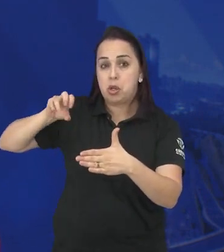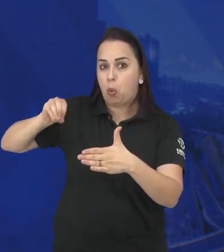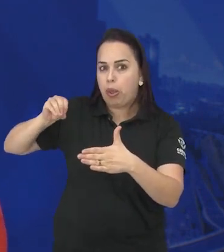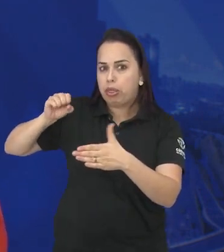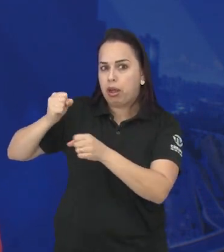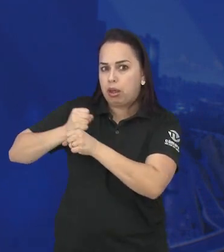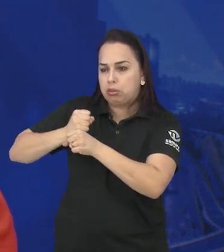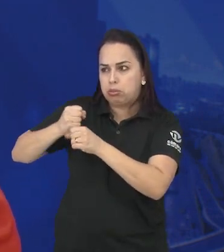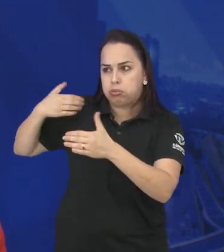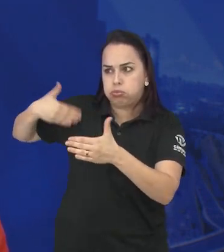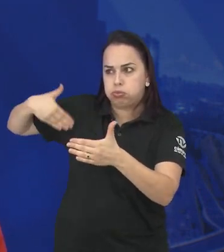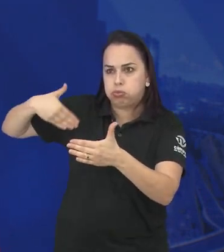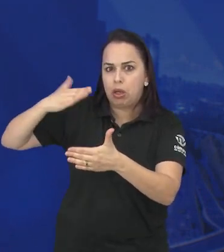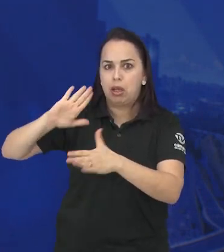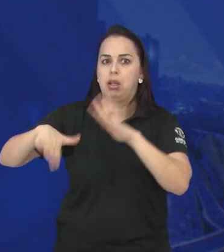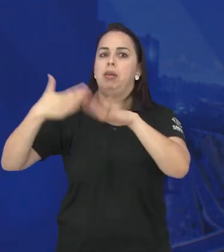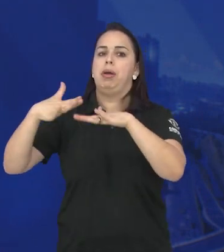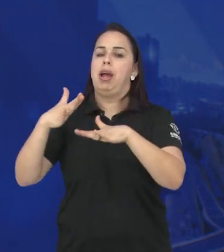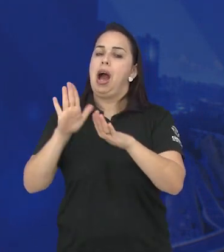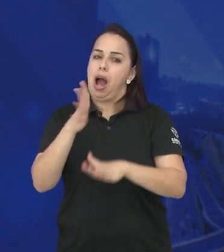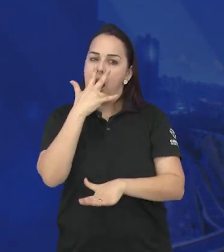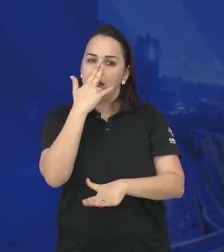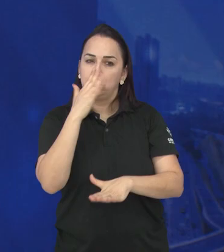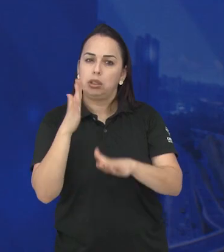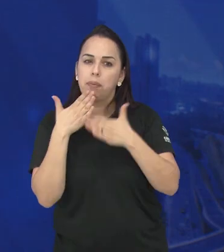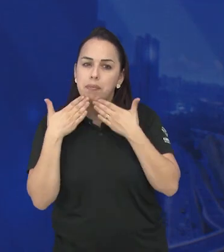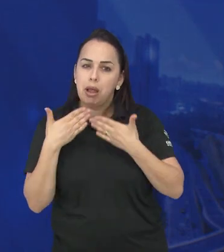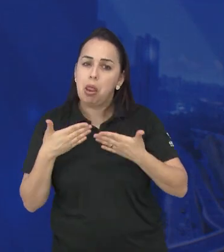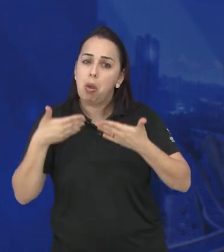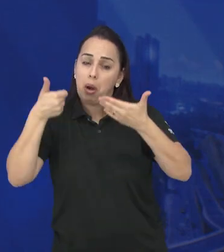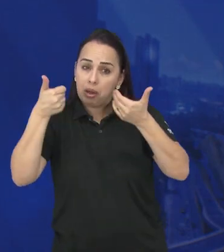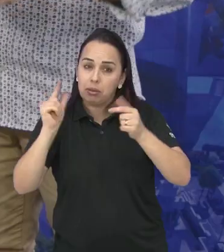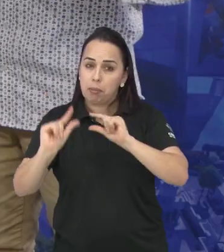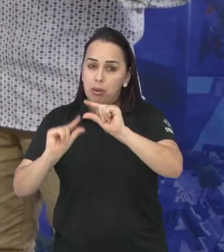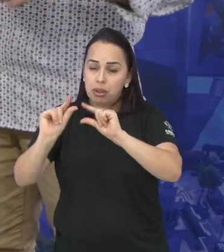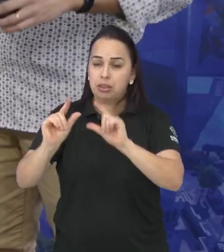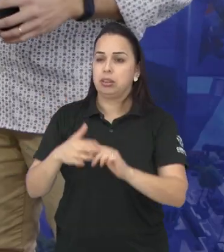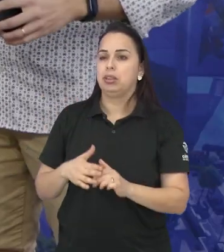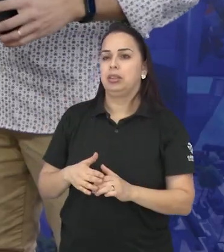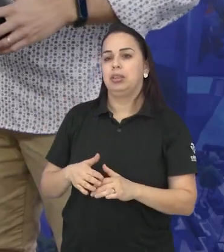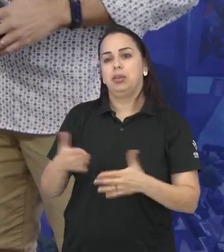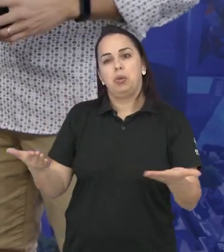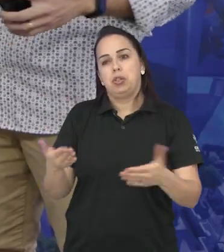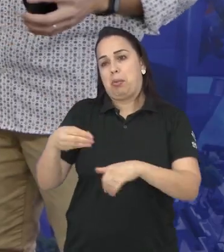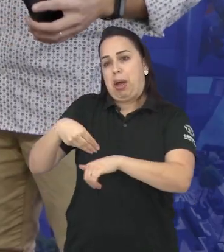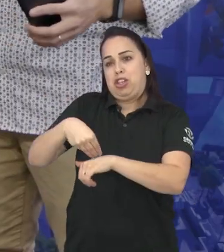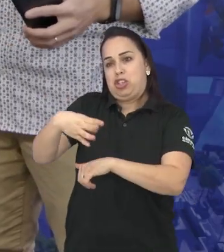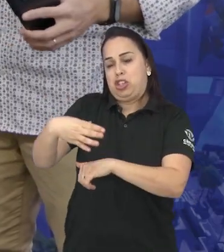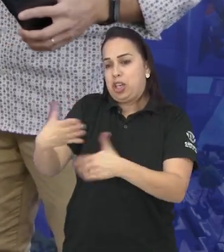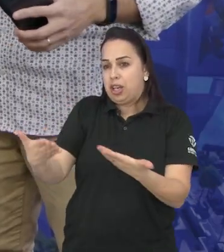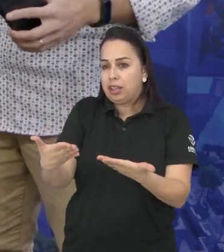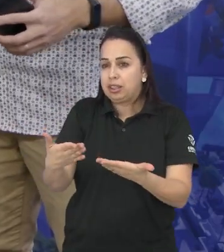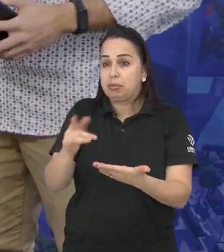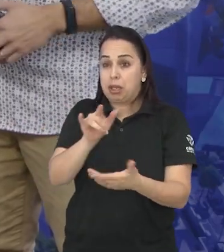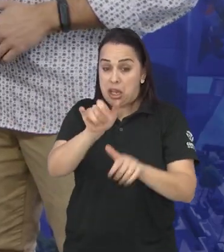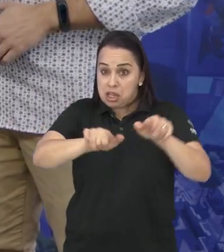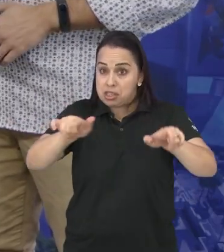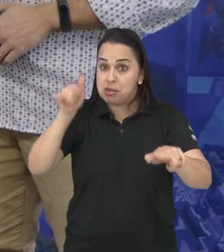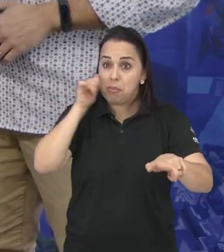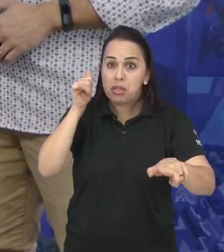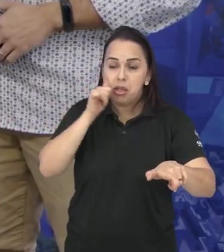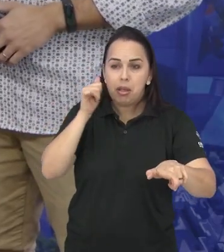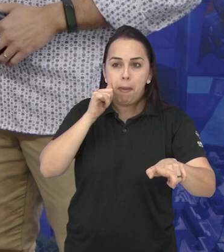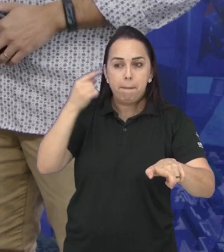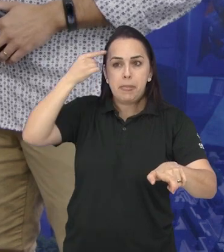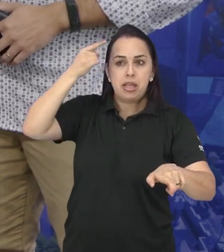dos últimos quase 50 anos, né? Então acho que está melhorando. E eu acho que essa é a grande mensagem que a gente deixa hoje, né? Para